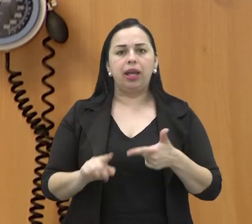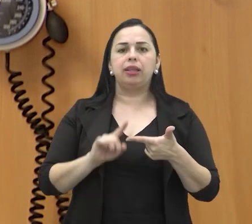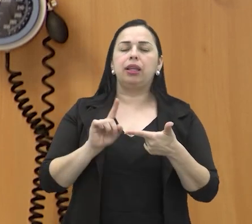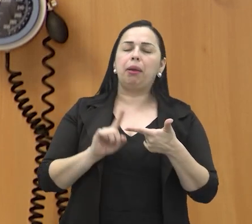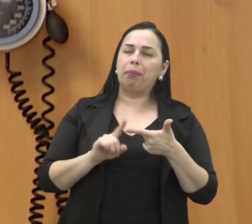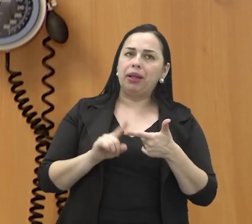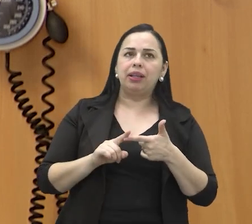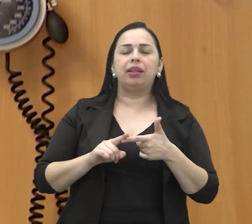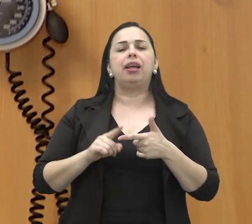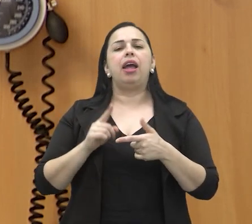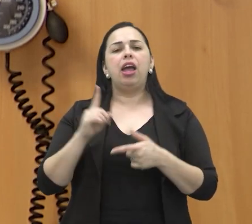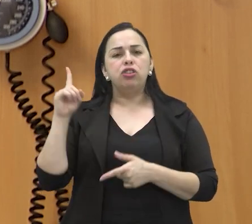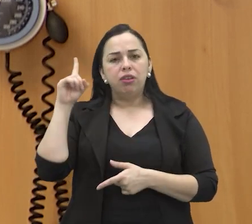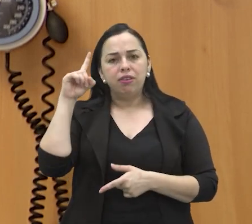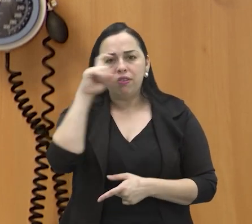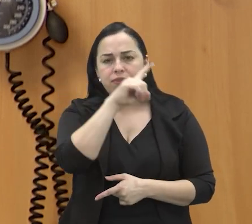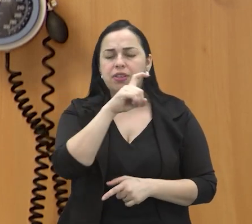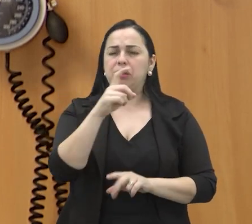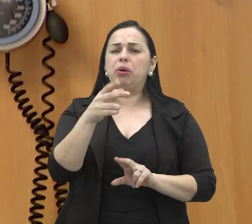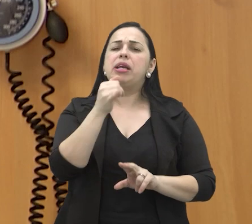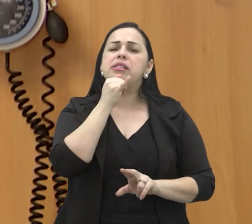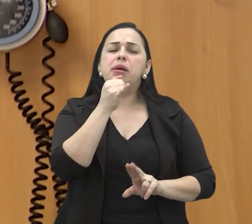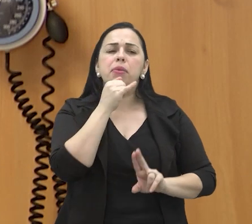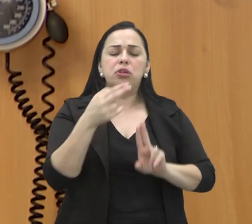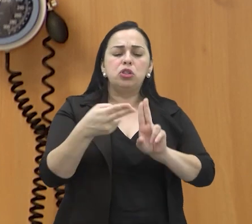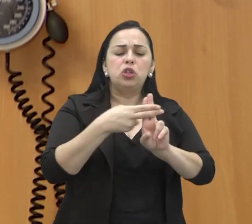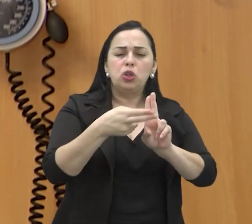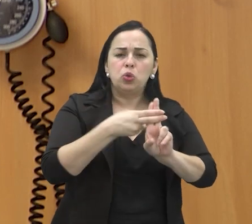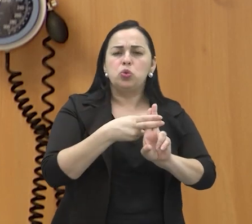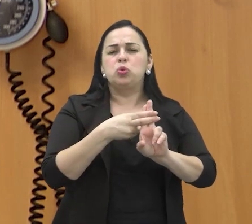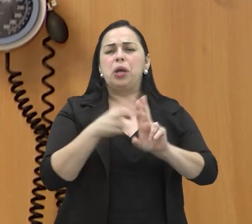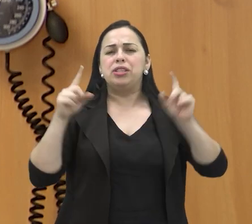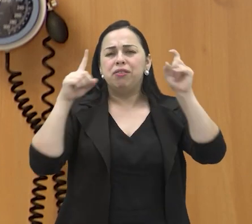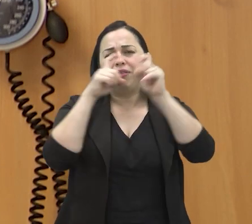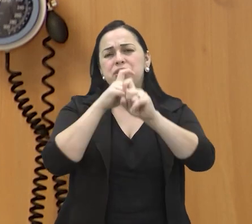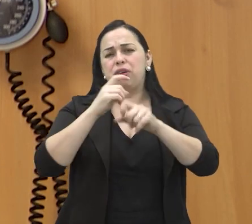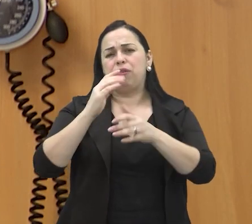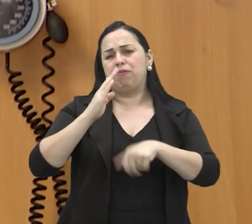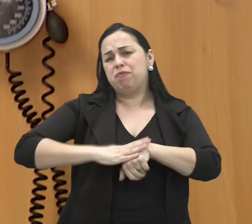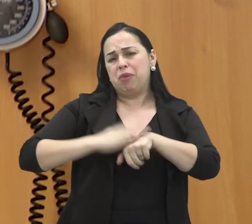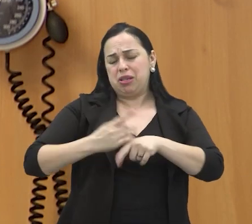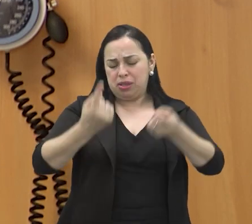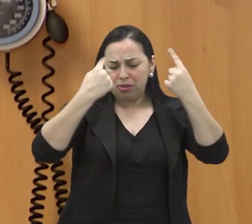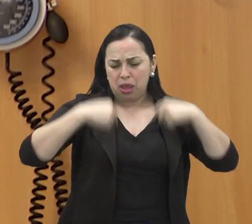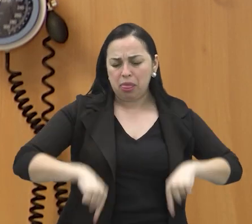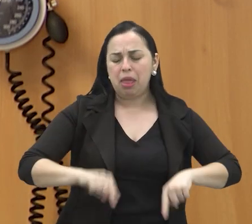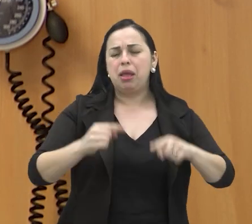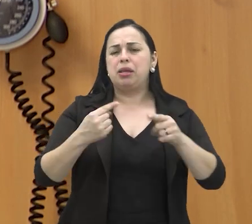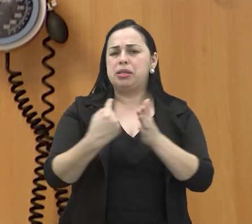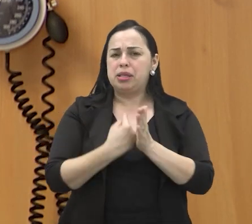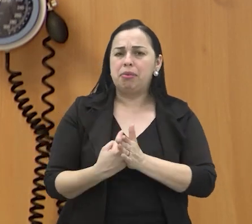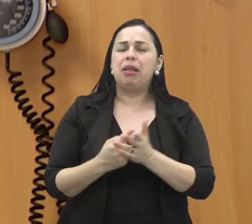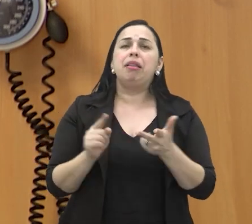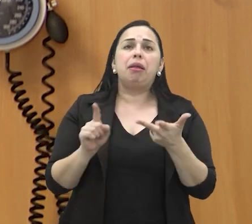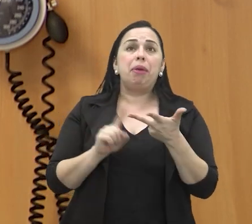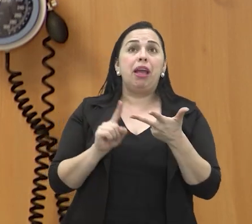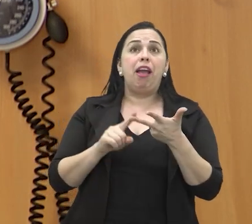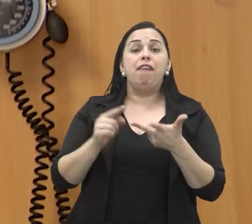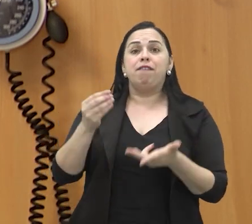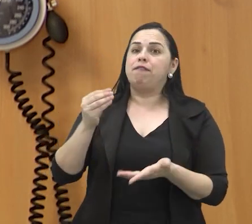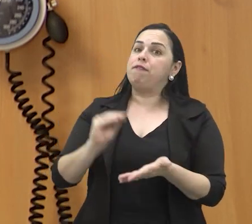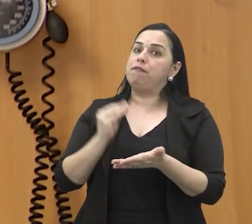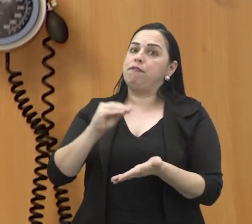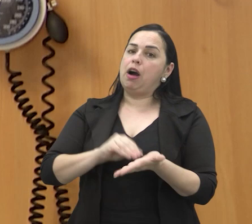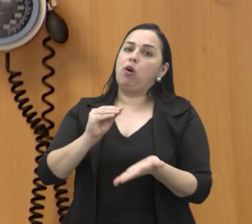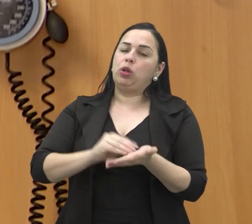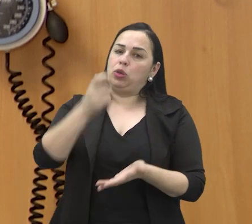né? Principalmente na rede pública. Enfim, a falta de consciência, acredita-se ainda naquela ideia que eu falei no começo, que